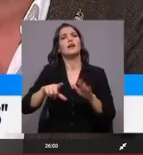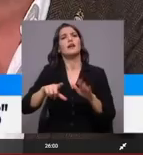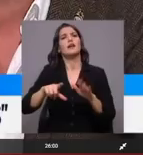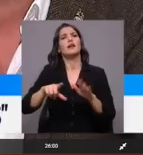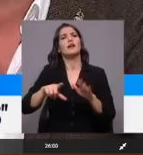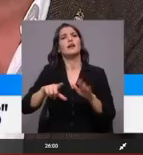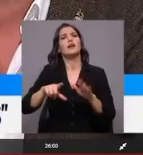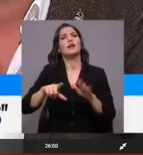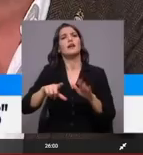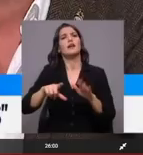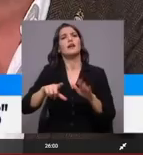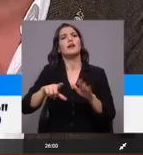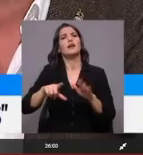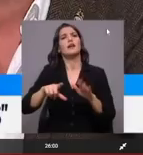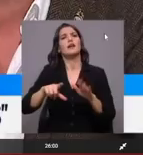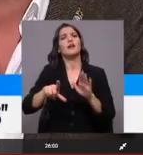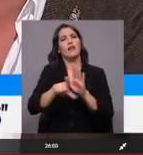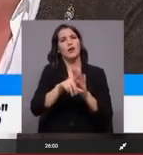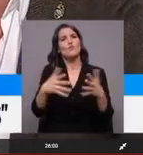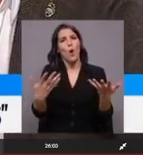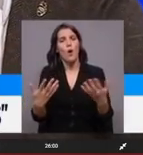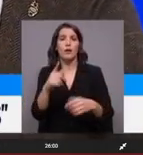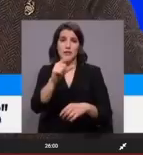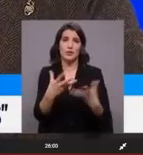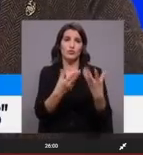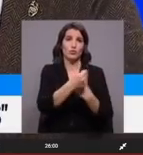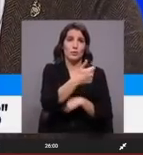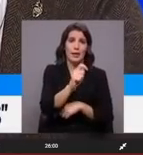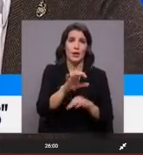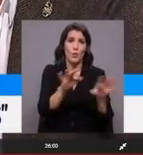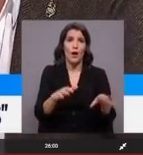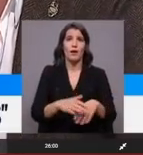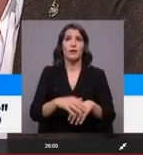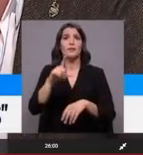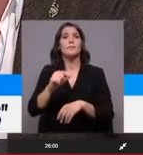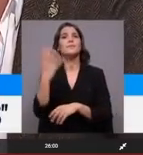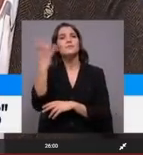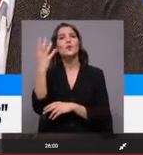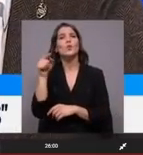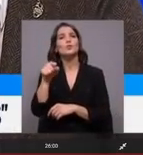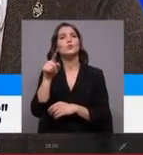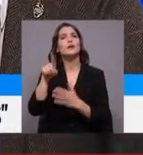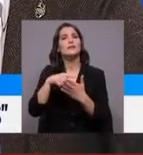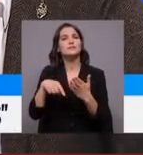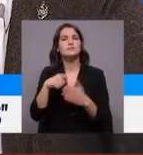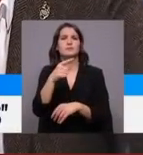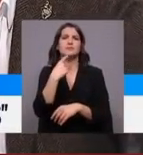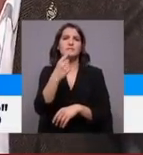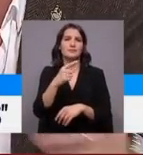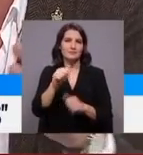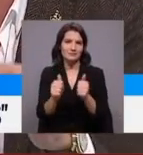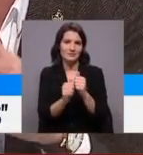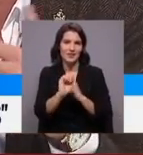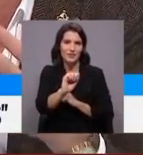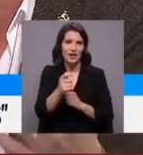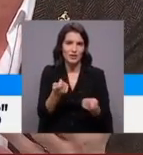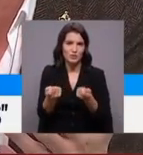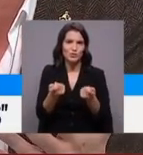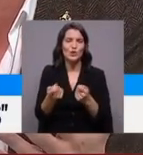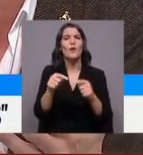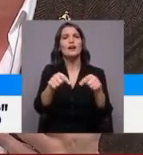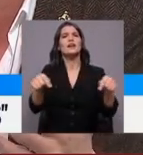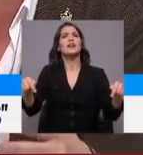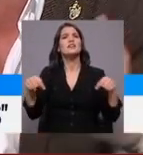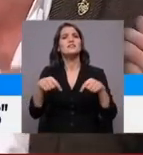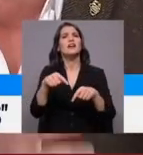não sei que pronto isso eles não votam no botão e também nunca está mente cultural porque as membros da sua comissão executiva teve um de barcos no